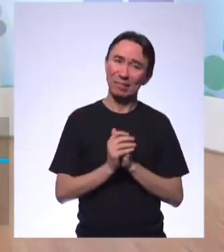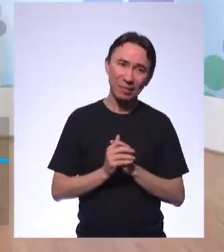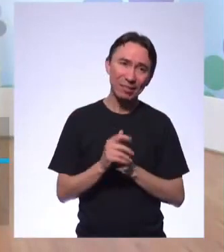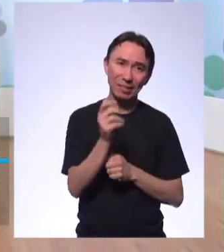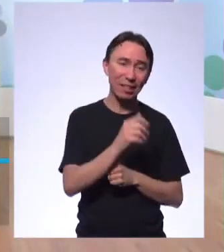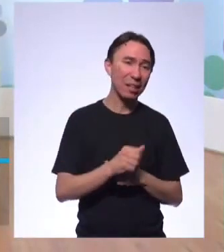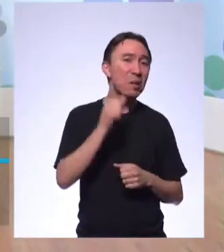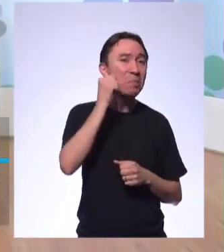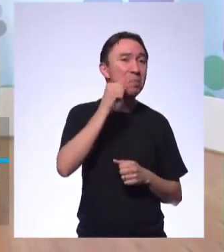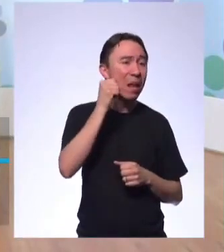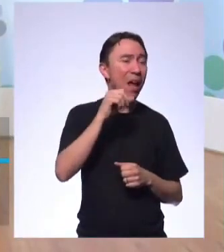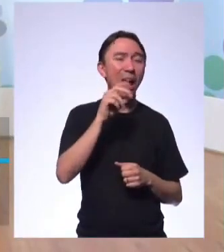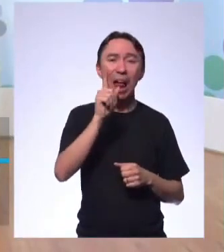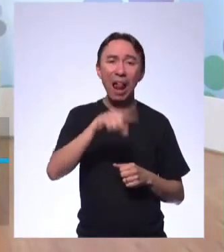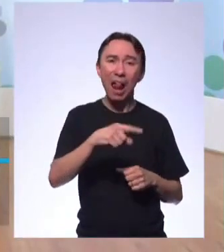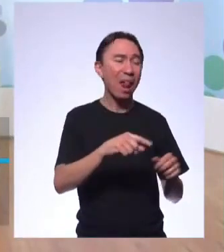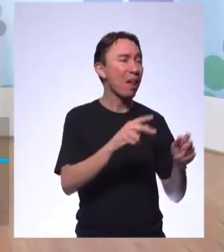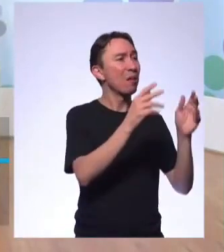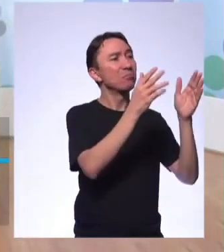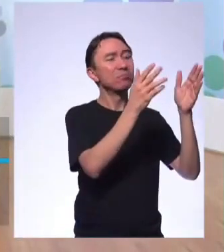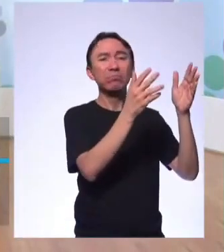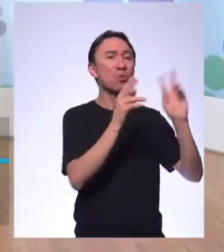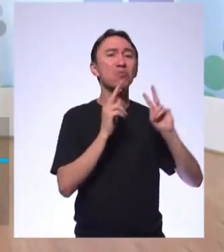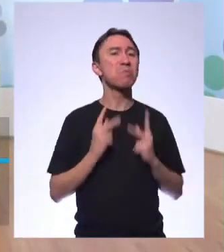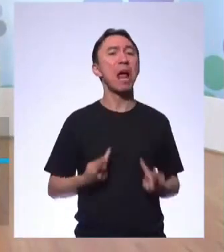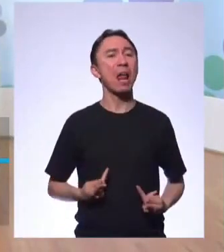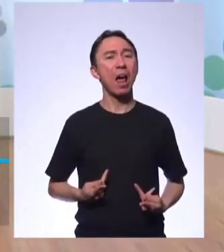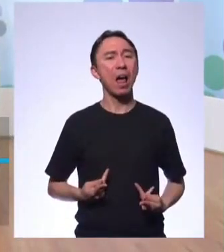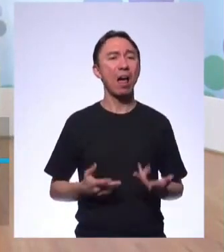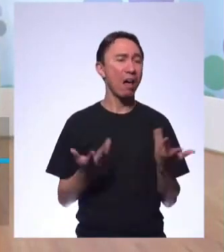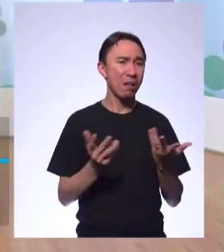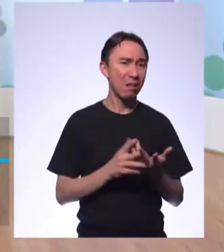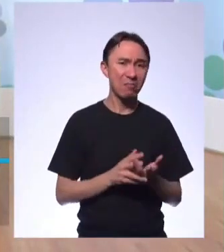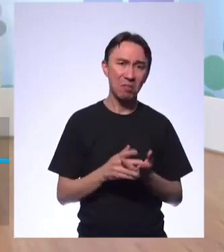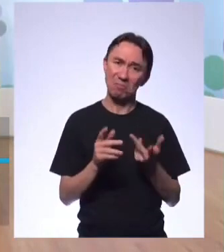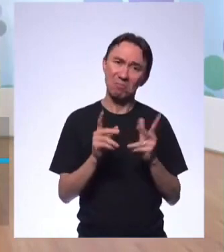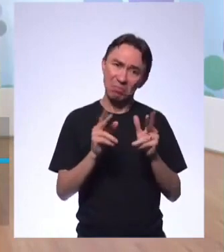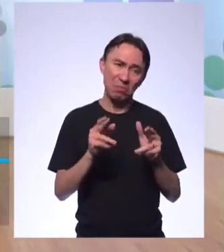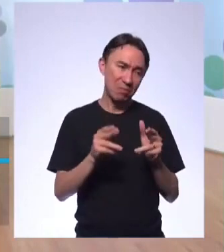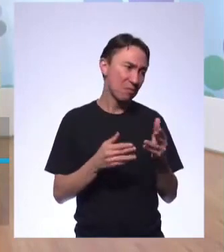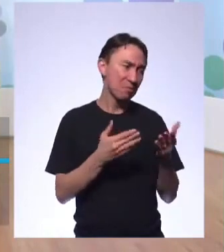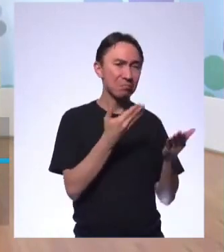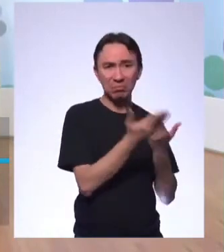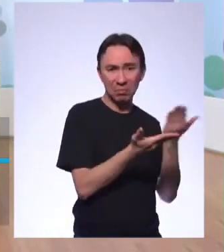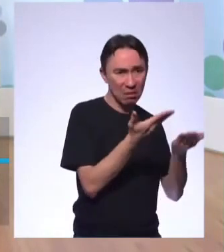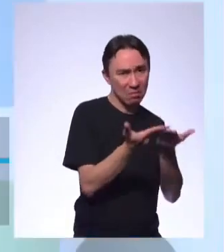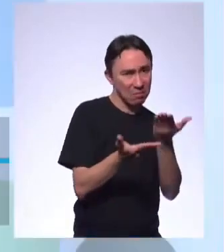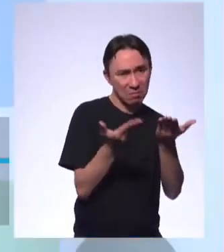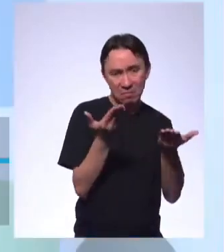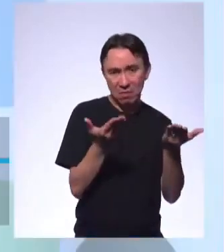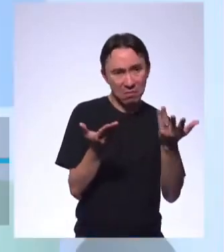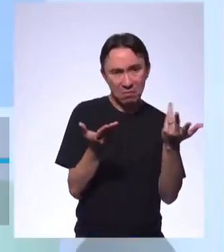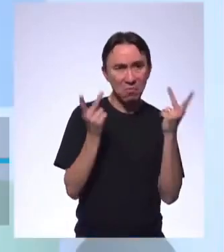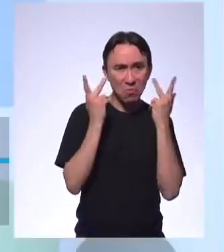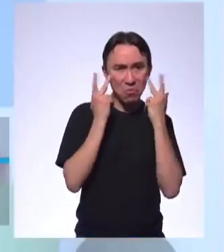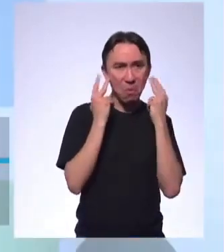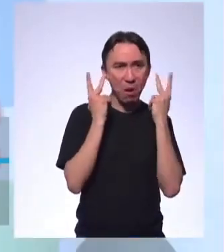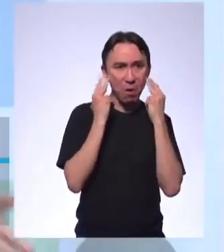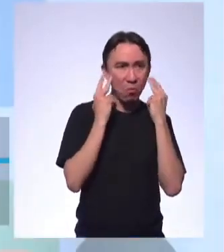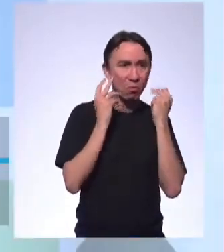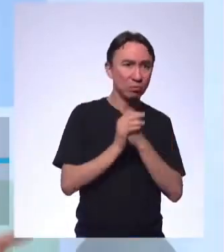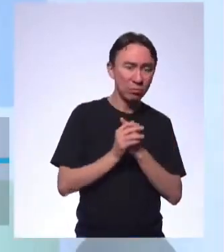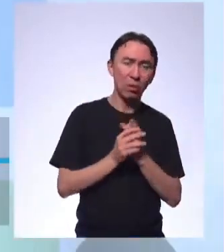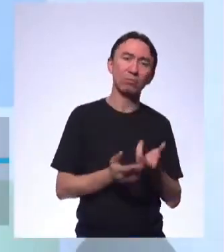sendo humanizada, tratada tal qual a mulher deve ser tratada. Isso, como qualquer ser humano deve ser tratado, não é verdade?